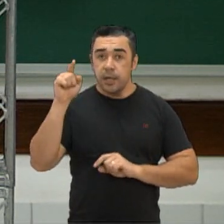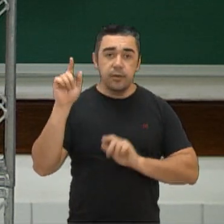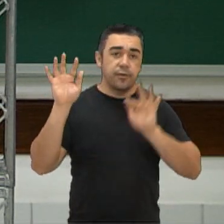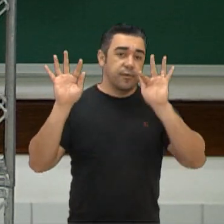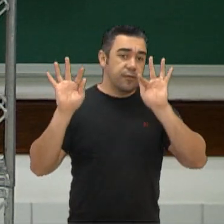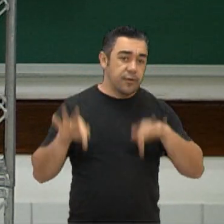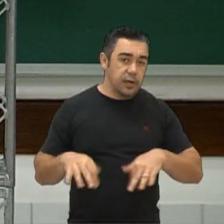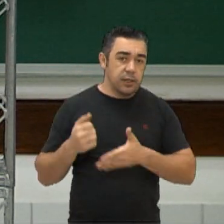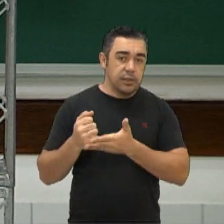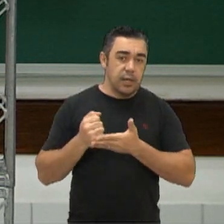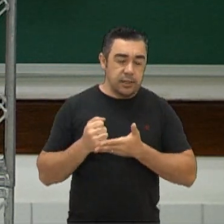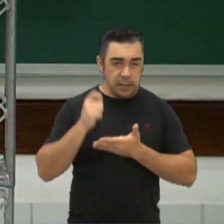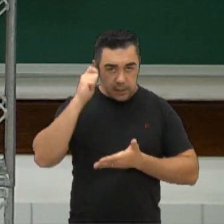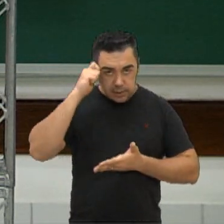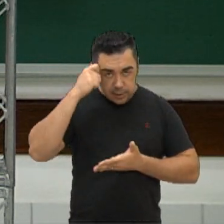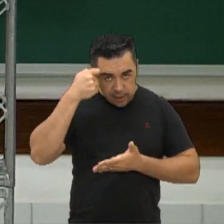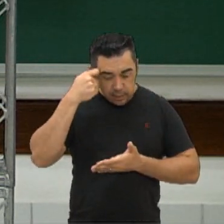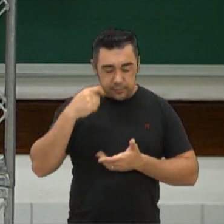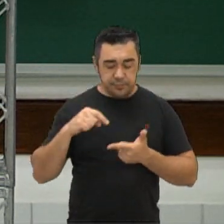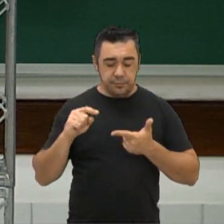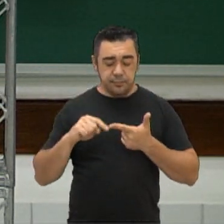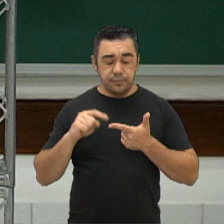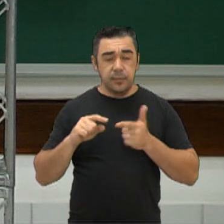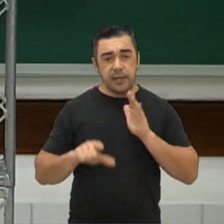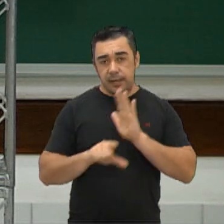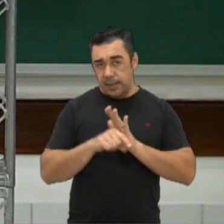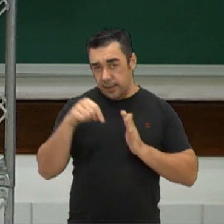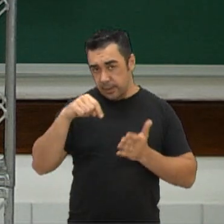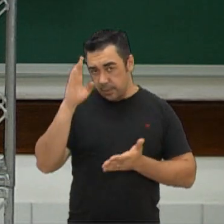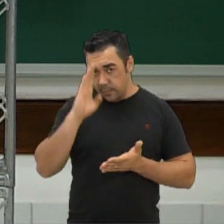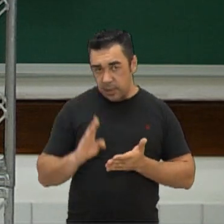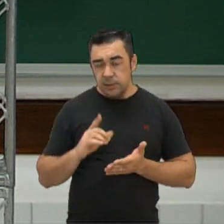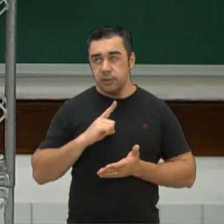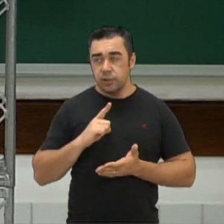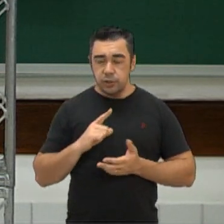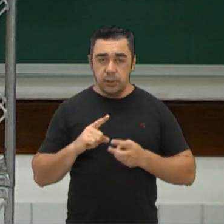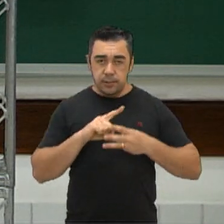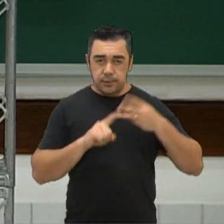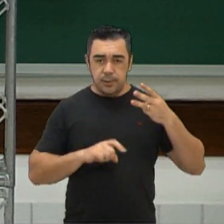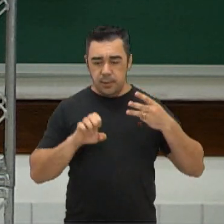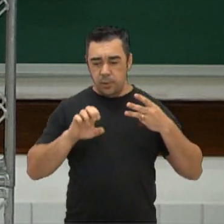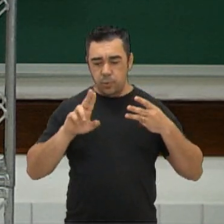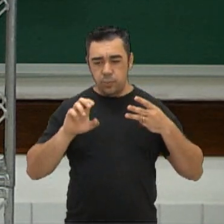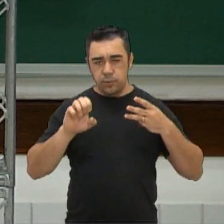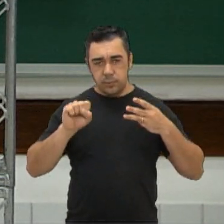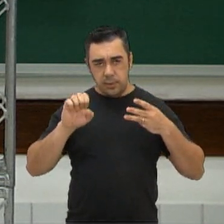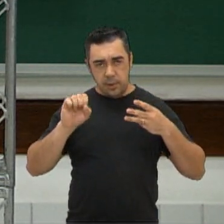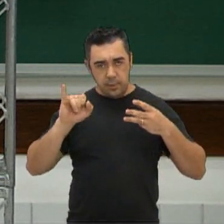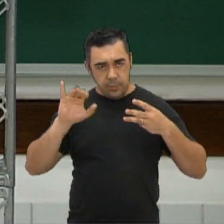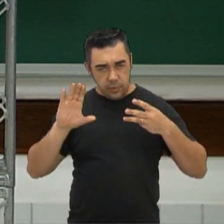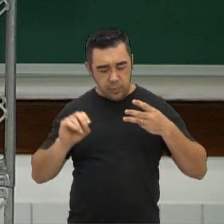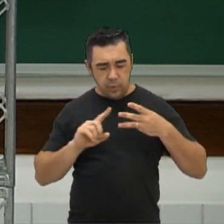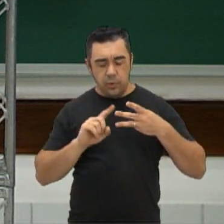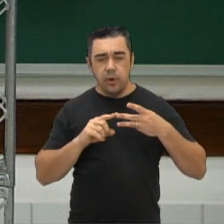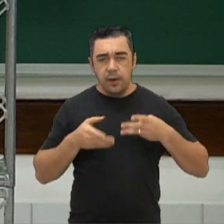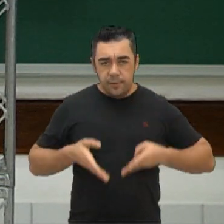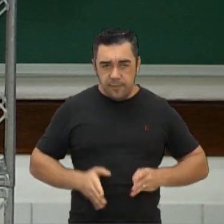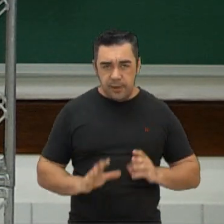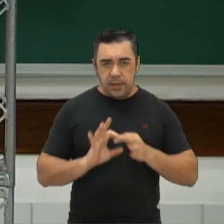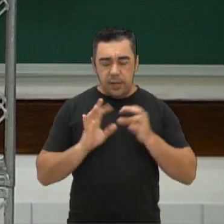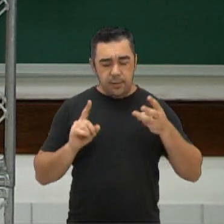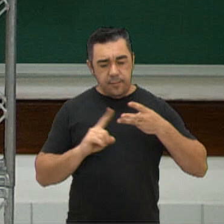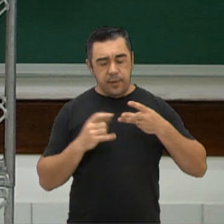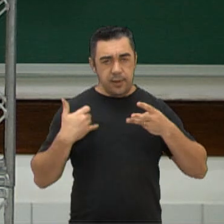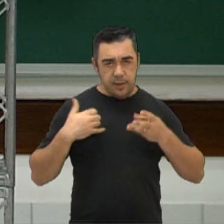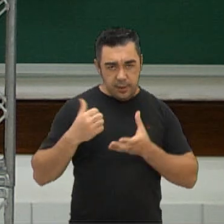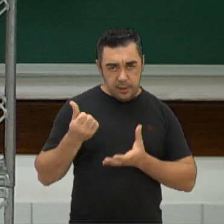escravo, haviam algumas leis aqui no Brasil, como a Lei Eusébio, a Ventre Livre, a Lei do Sexagenário. Então, a partir aí